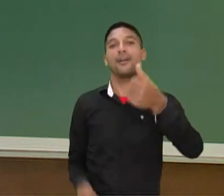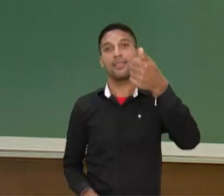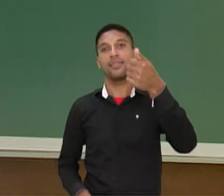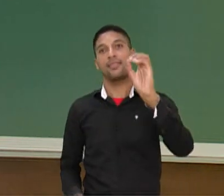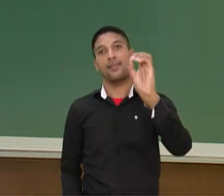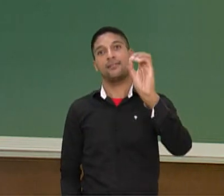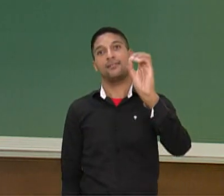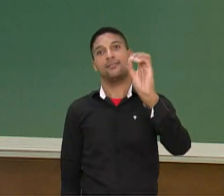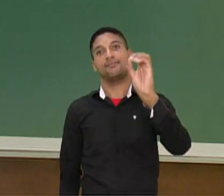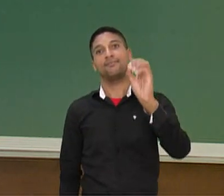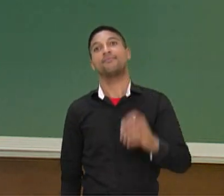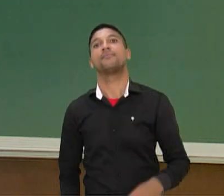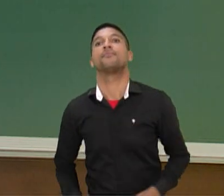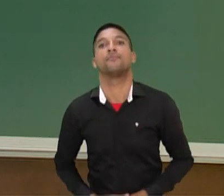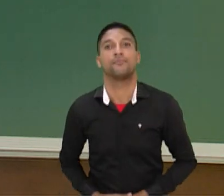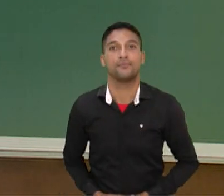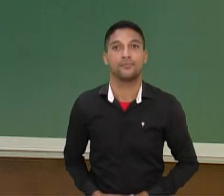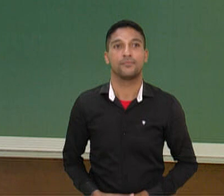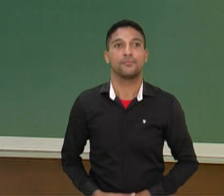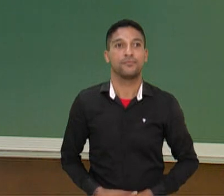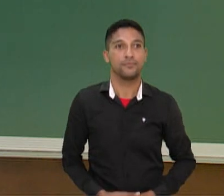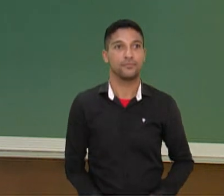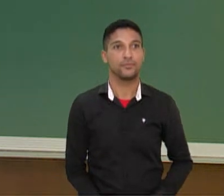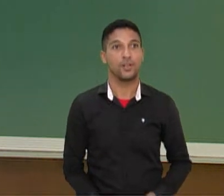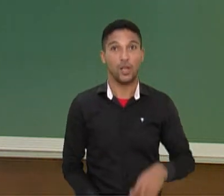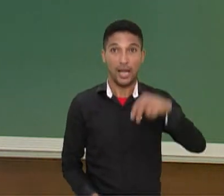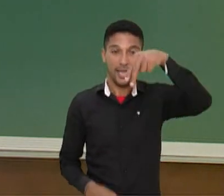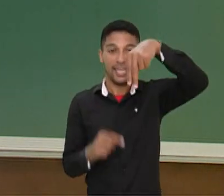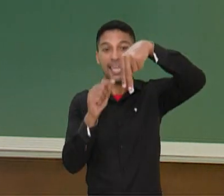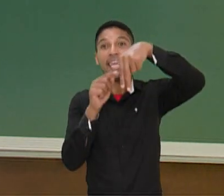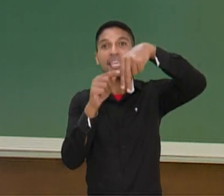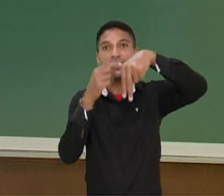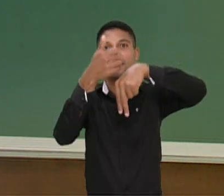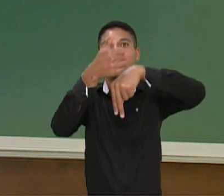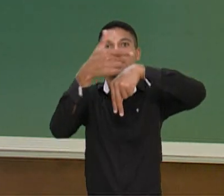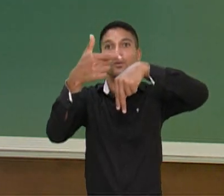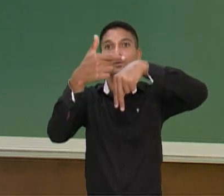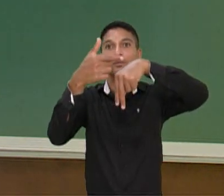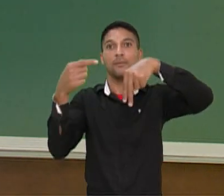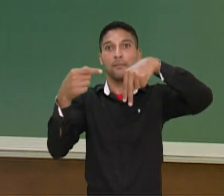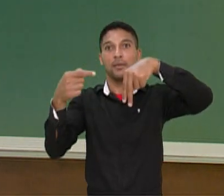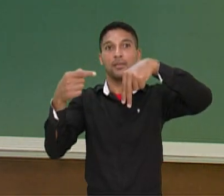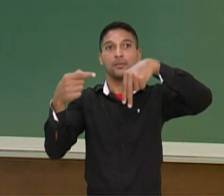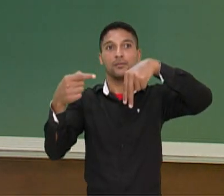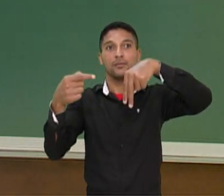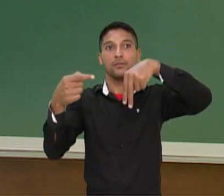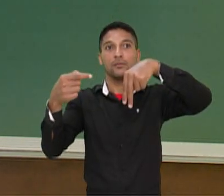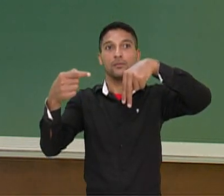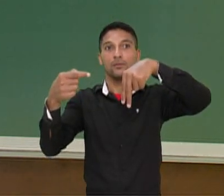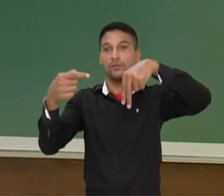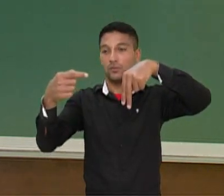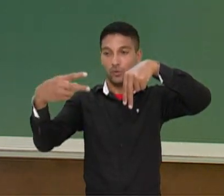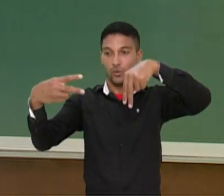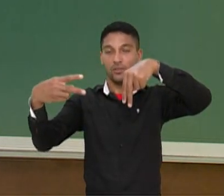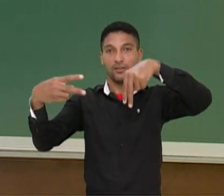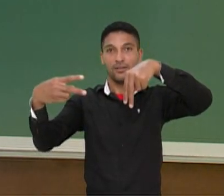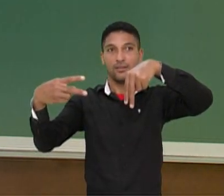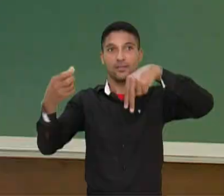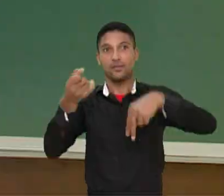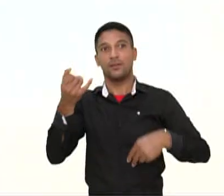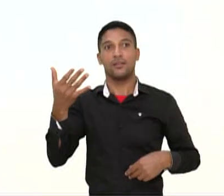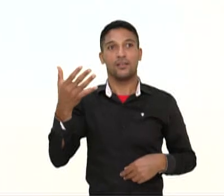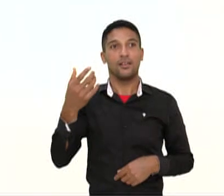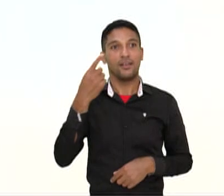coloquei a fórmula, né? N menos 2, que é 12. 12 menos 2, 10. 10 vezes 180,